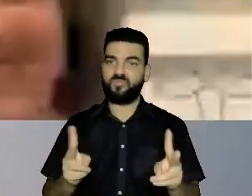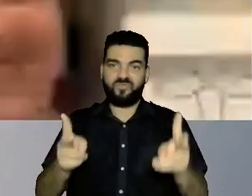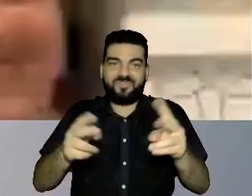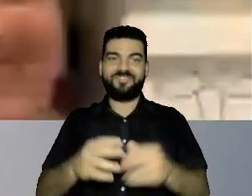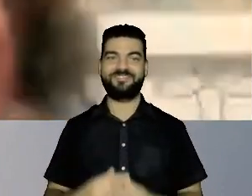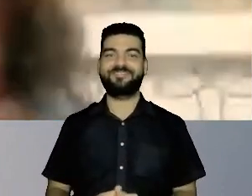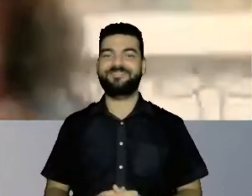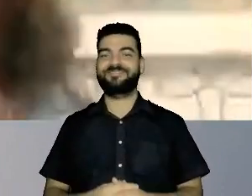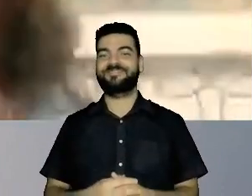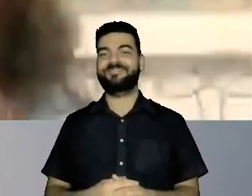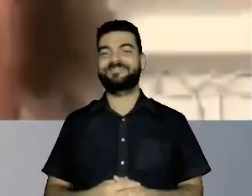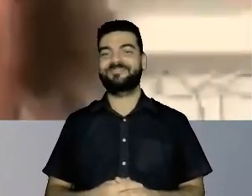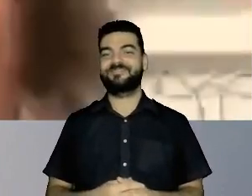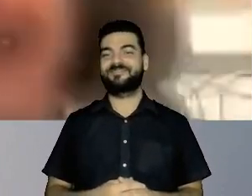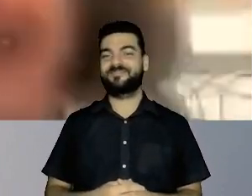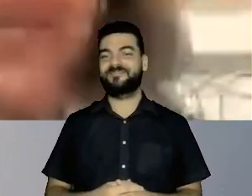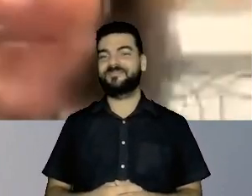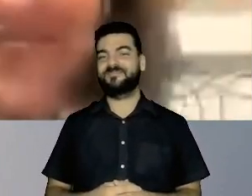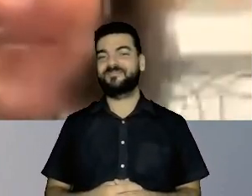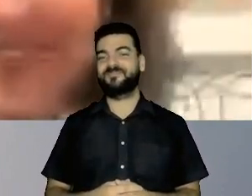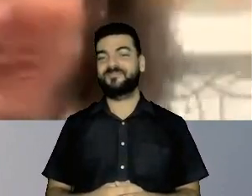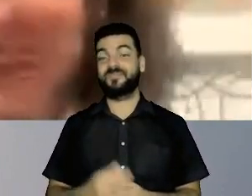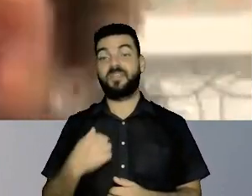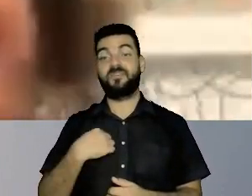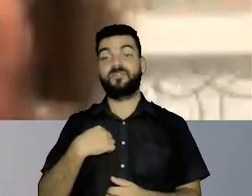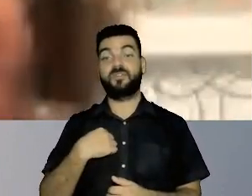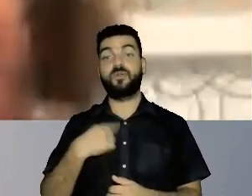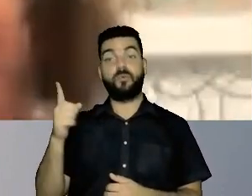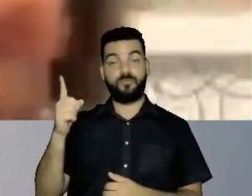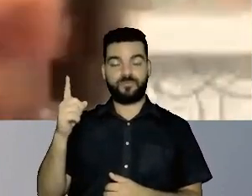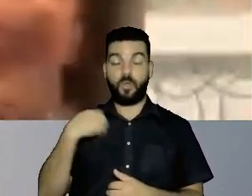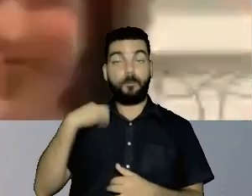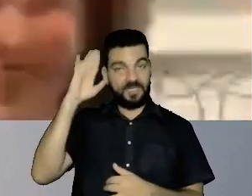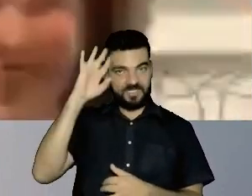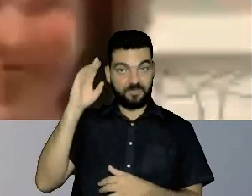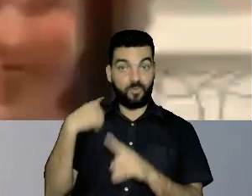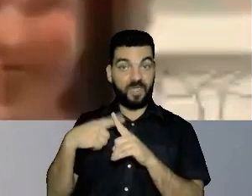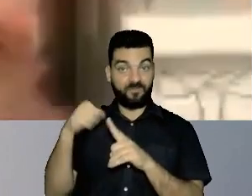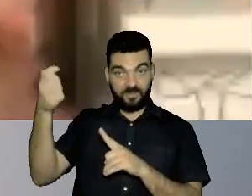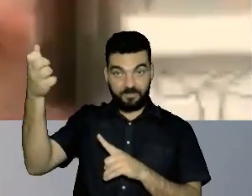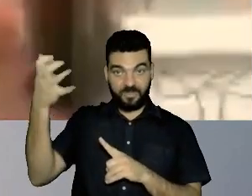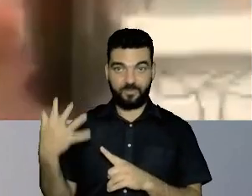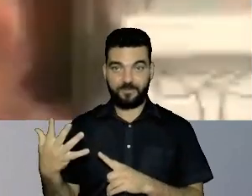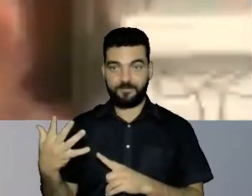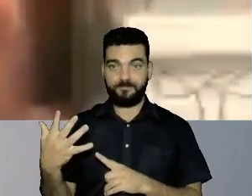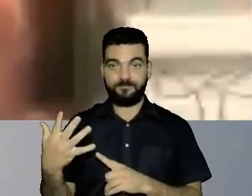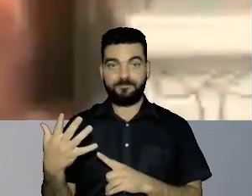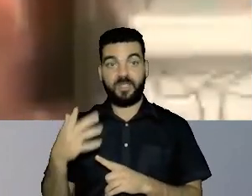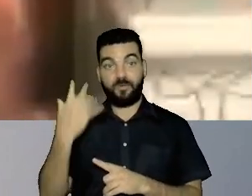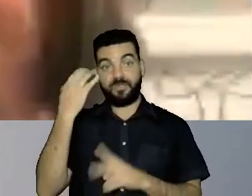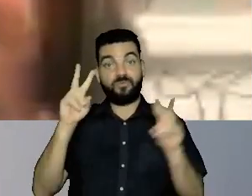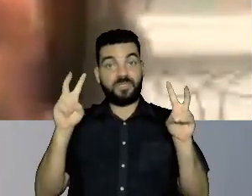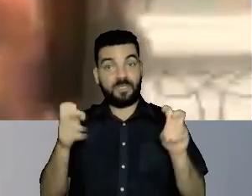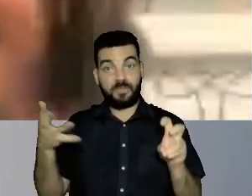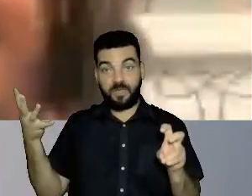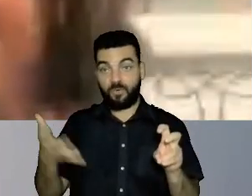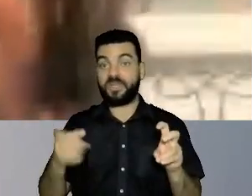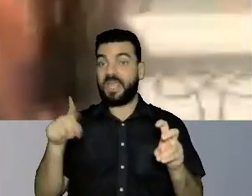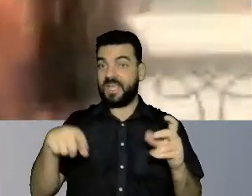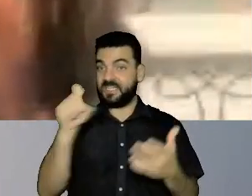da Luciana e eu ter sido a debatedora, mas agora já foi, né? Eu